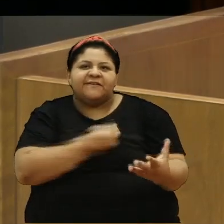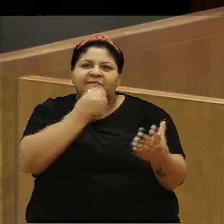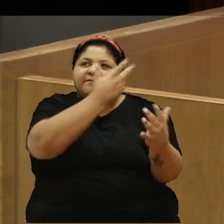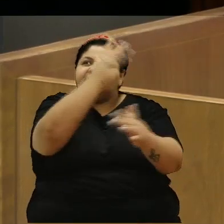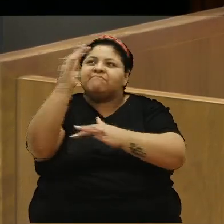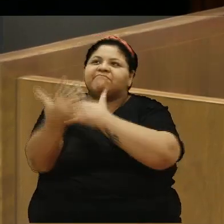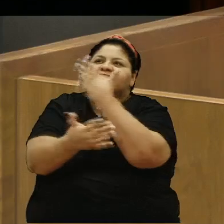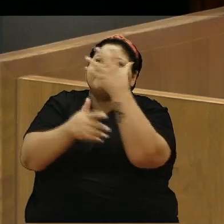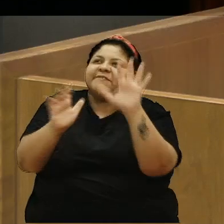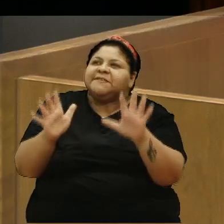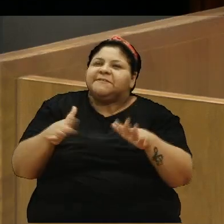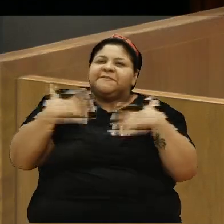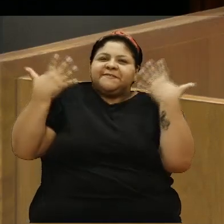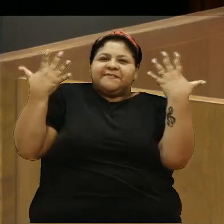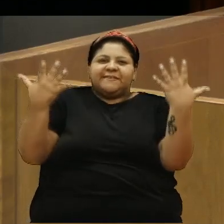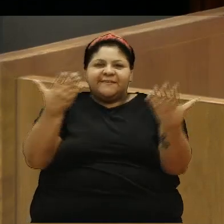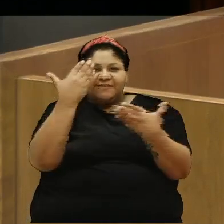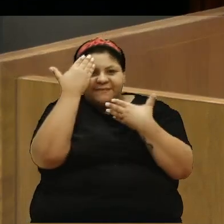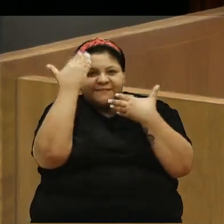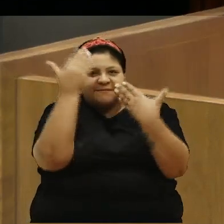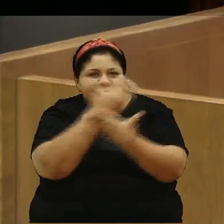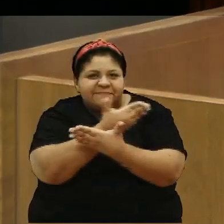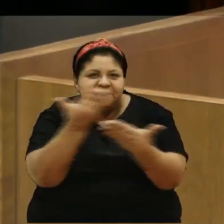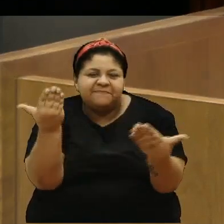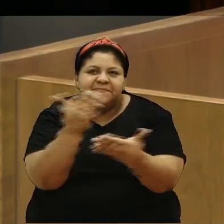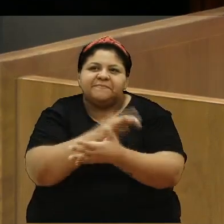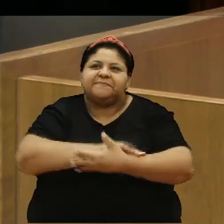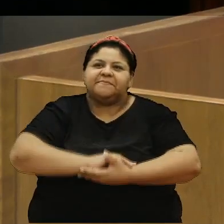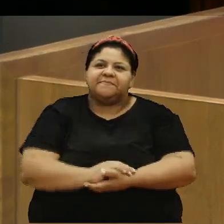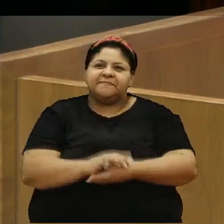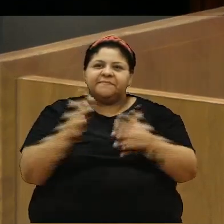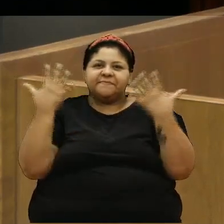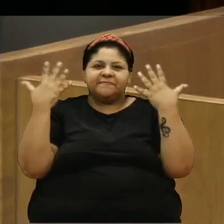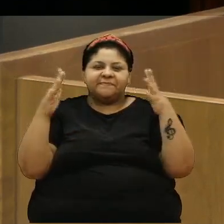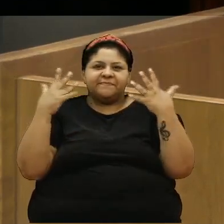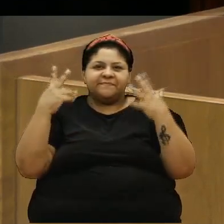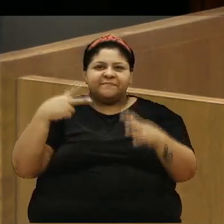natureza encanta. Muito obrigada. Parabéns, vereadora